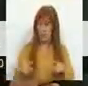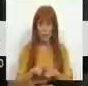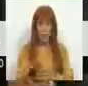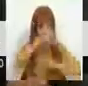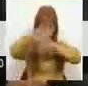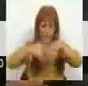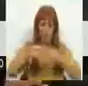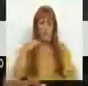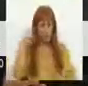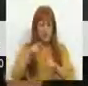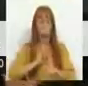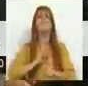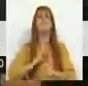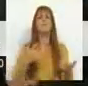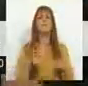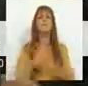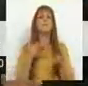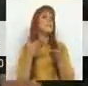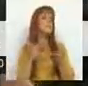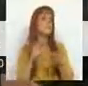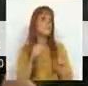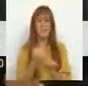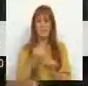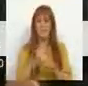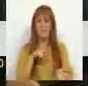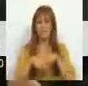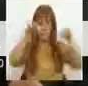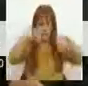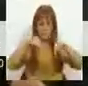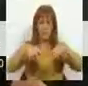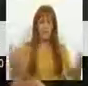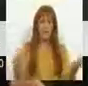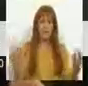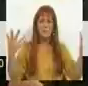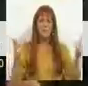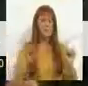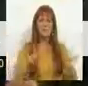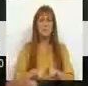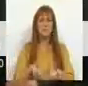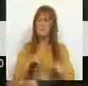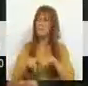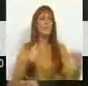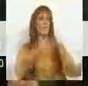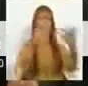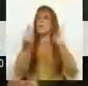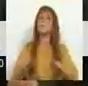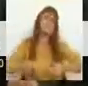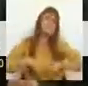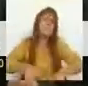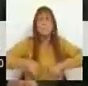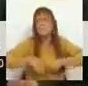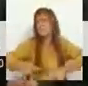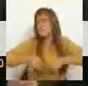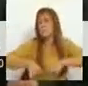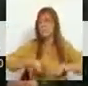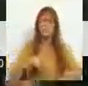grande confusão. O nosso objetivo é auxiliar a tarefa dos deputados, obviamente, e não pôr os deputados a aceitarem, digamos